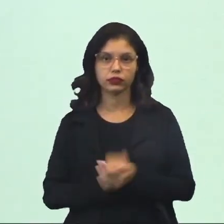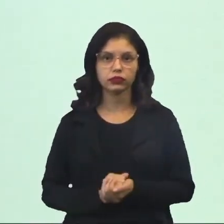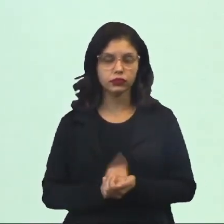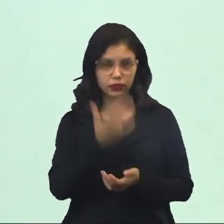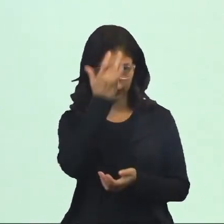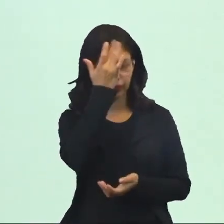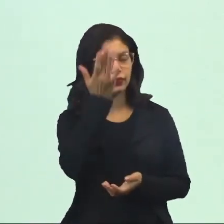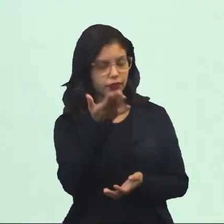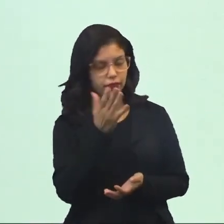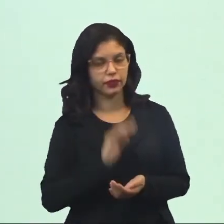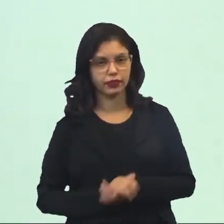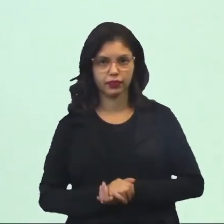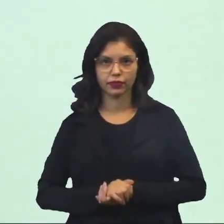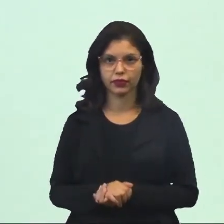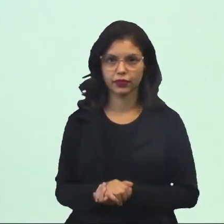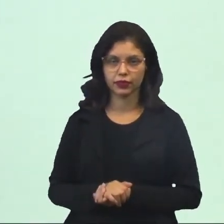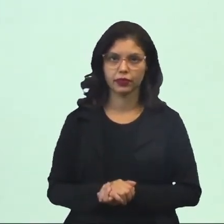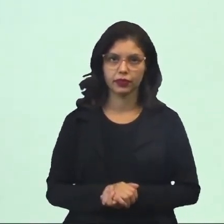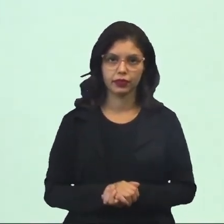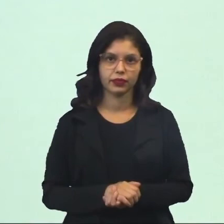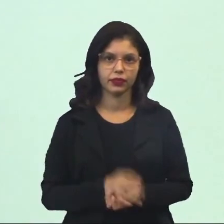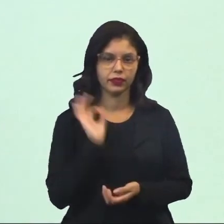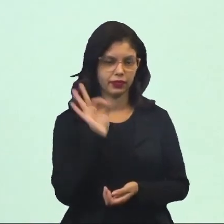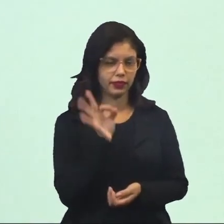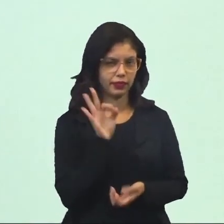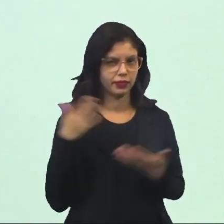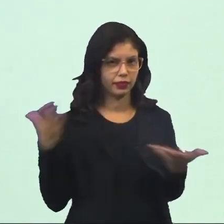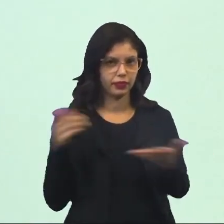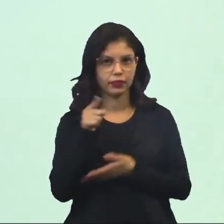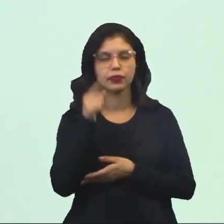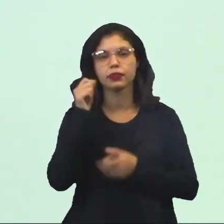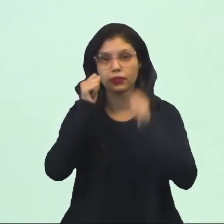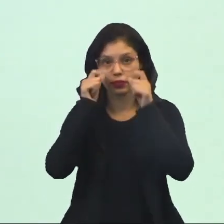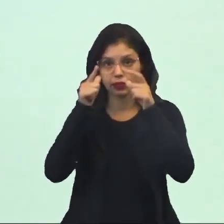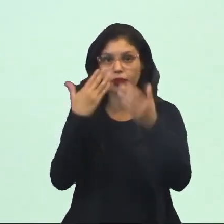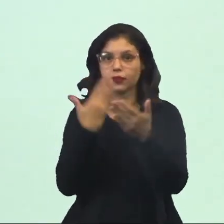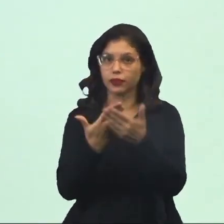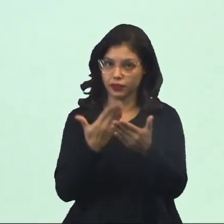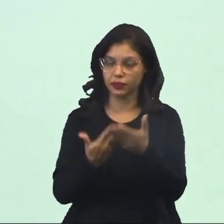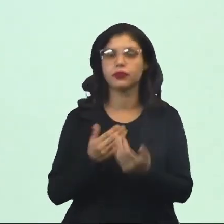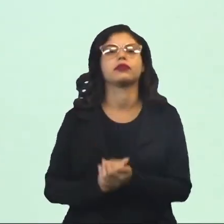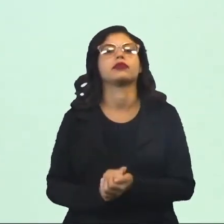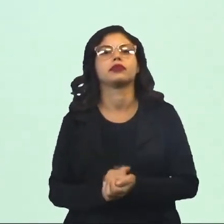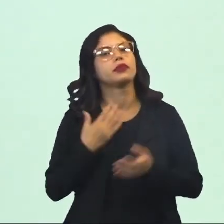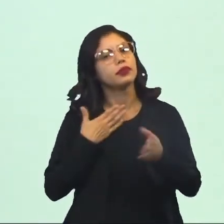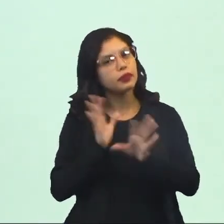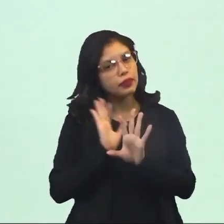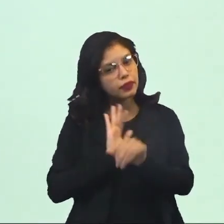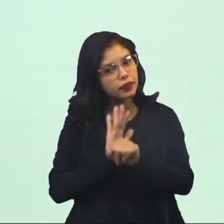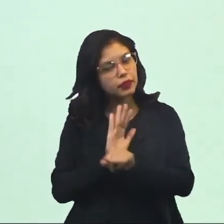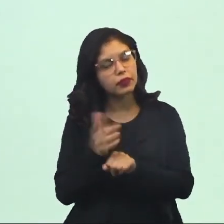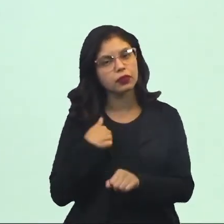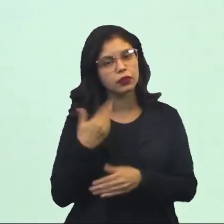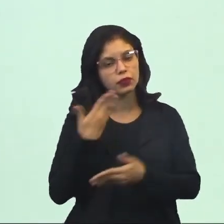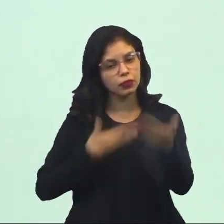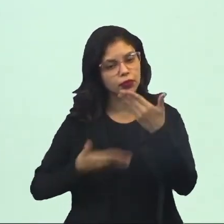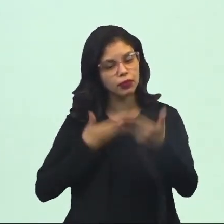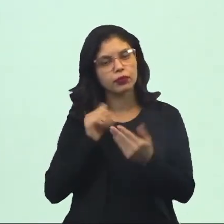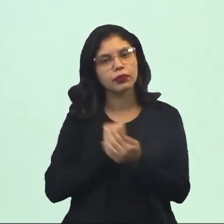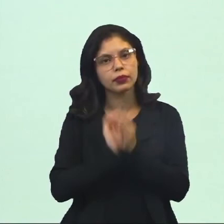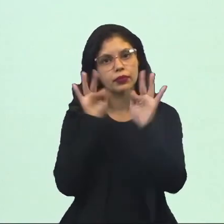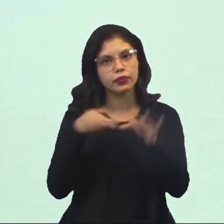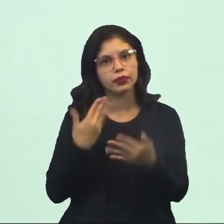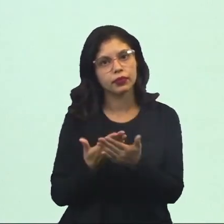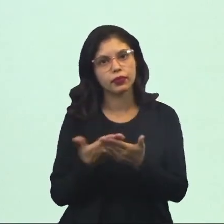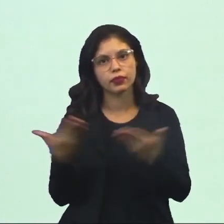ser facilmente identificada, eu tenho certeza, porque você prestou atenção na aula, você participou junto comigo. Então, para